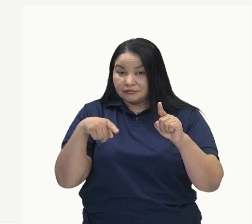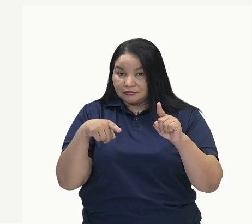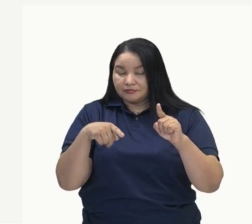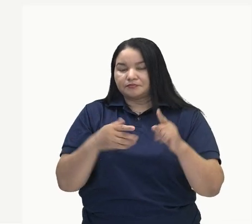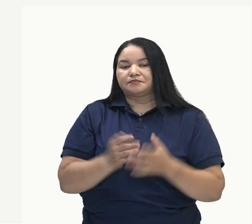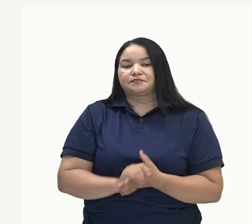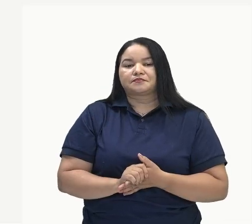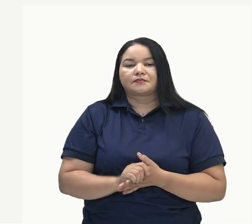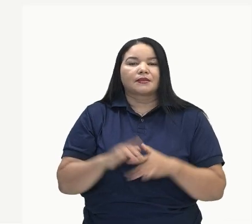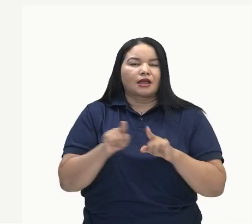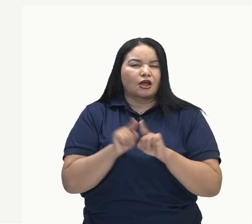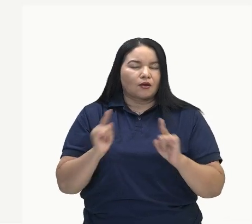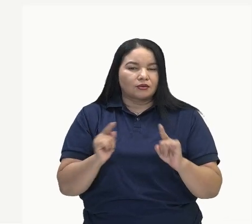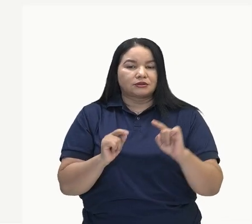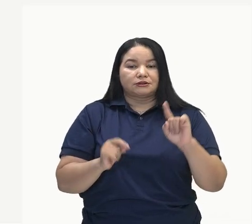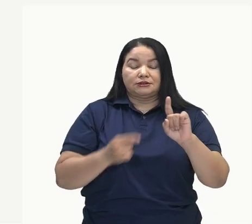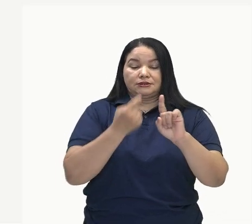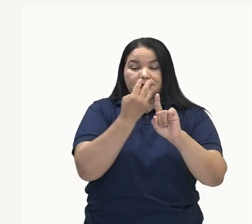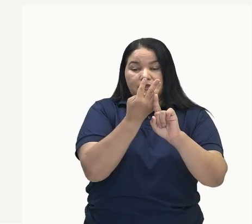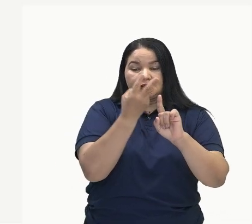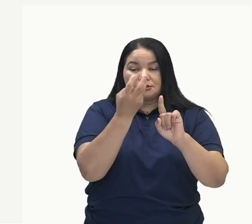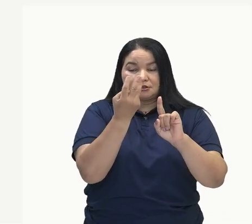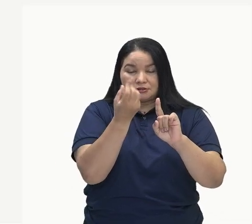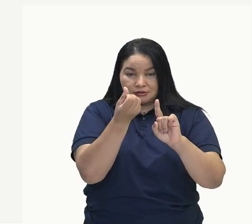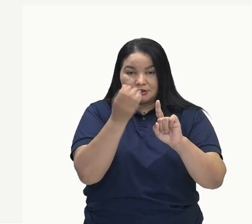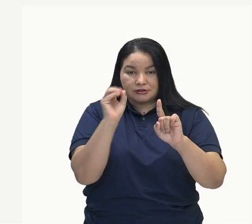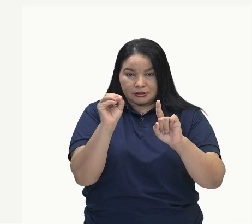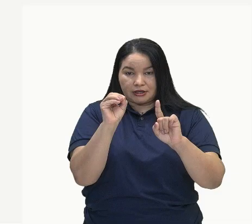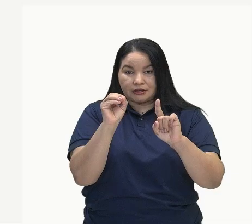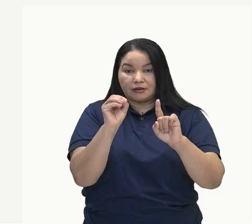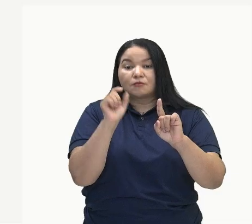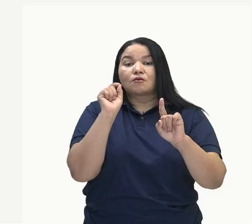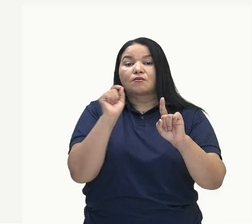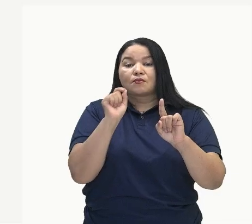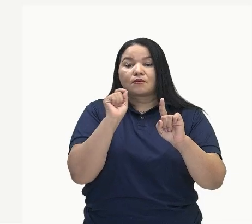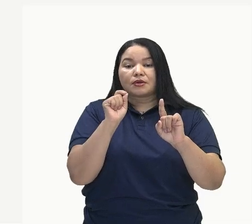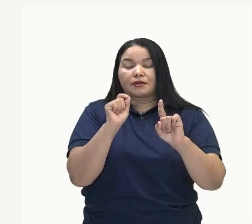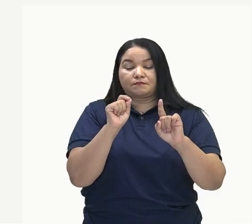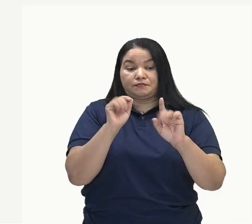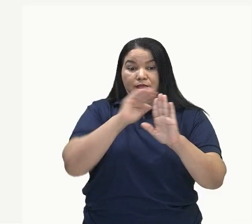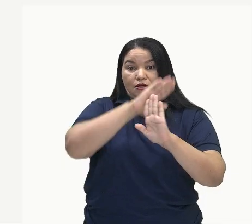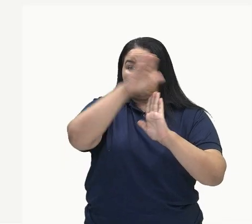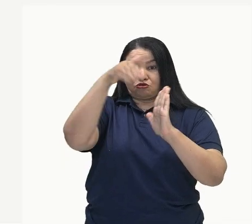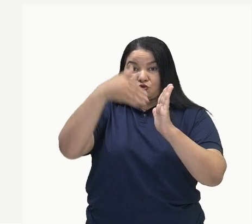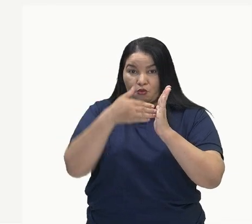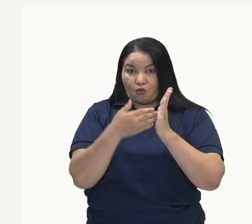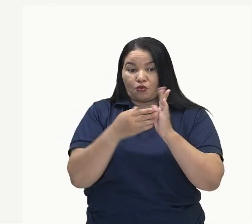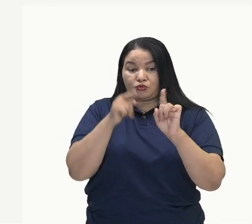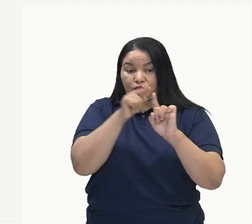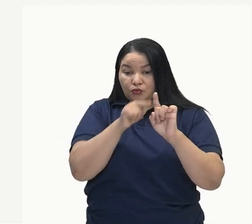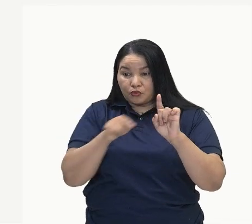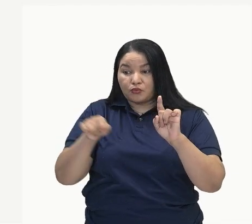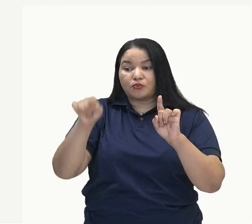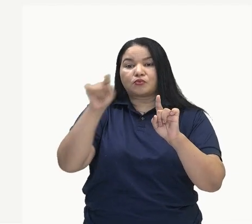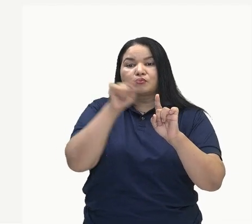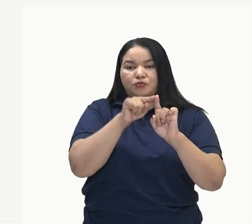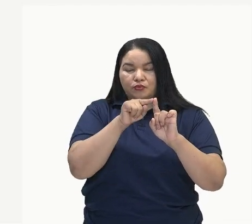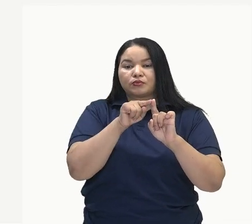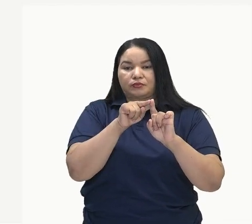ó, 360 graus está para o todo, né, que é a pizza,